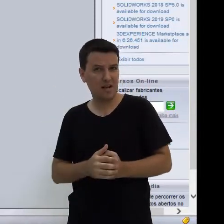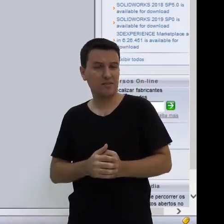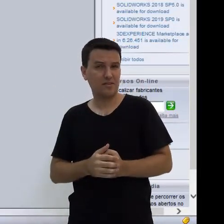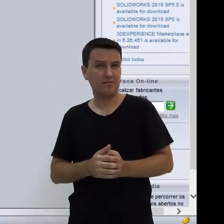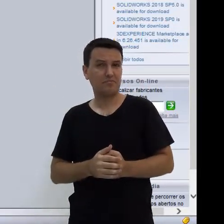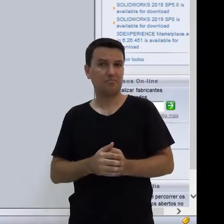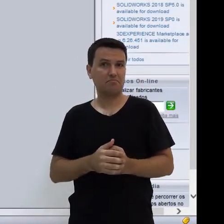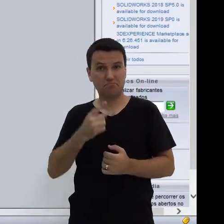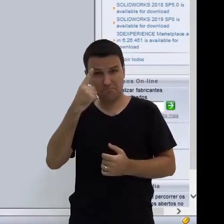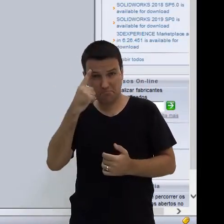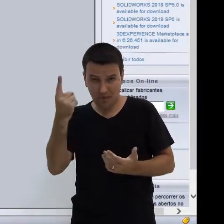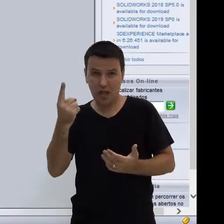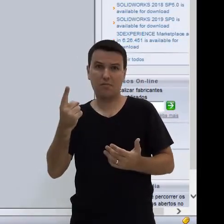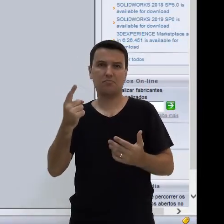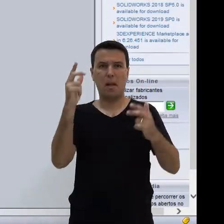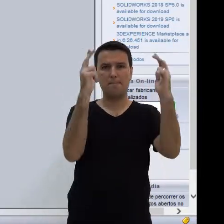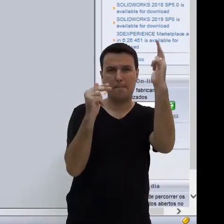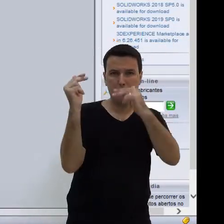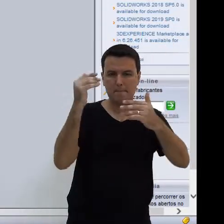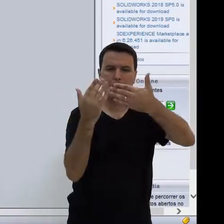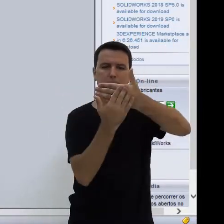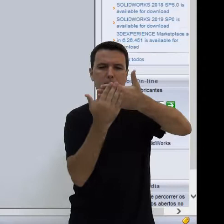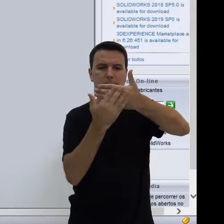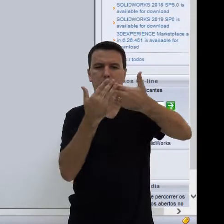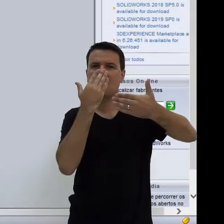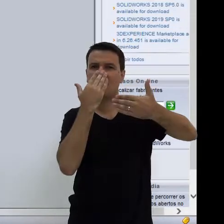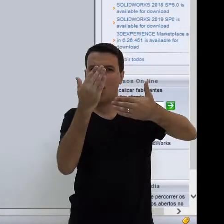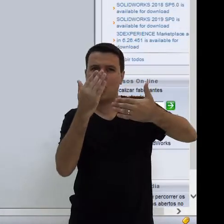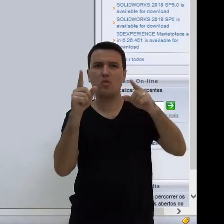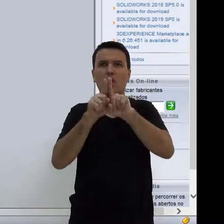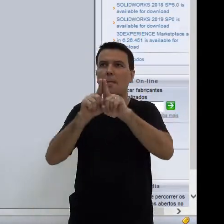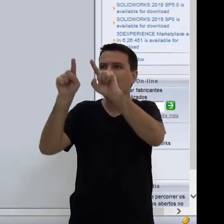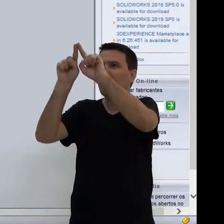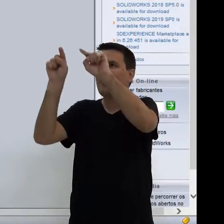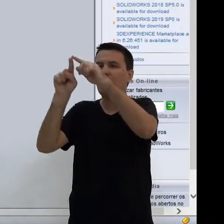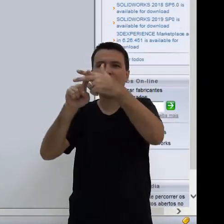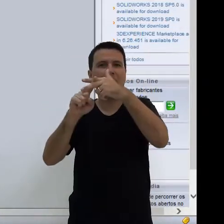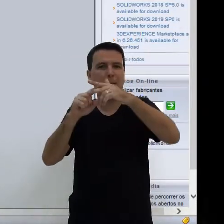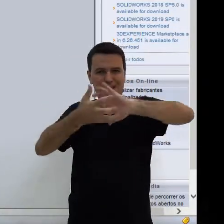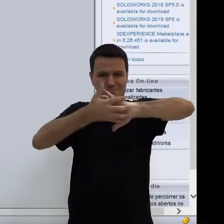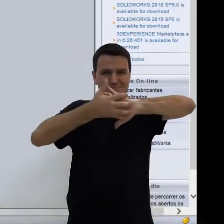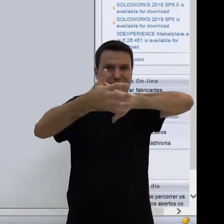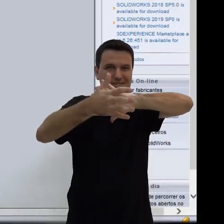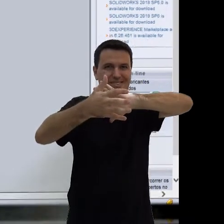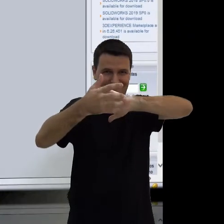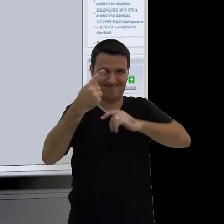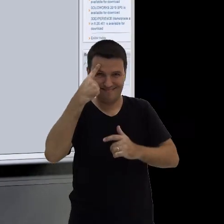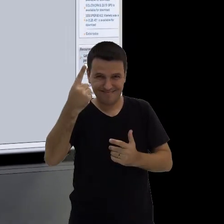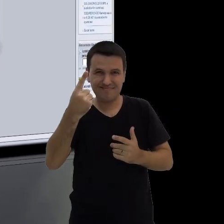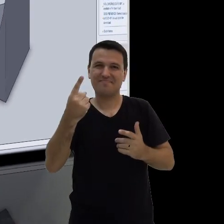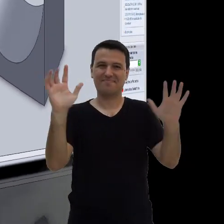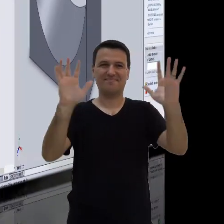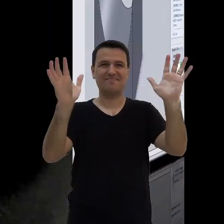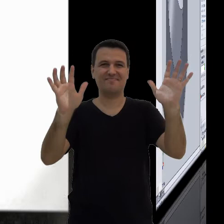SolidWorks, fazendo um esboço no plano frontal e selecionando a ferramenta Ressalto Base Extrudado.